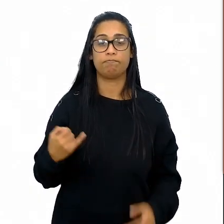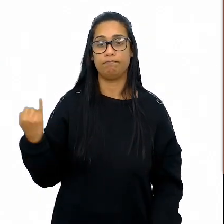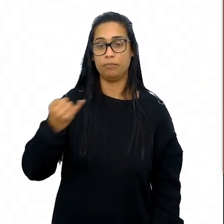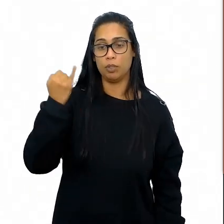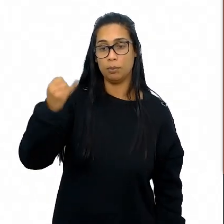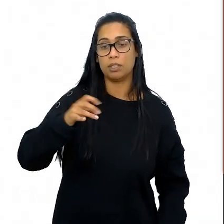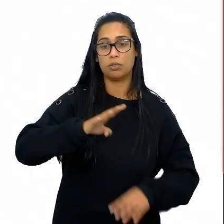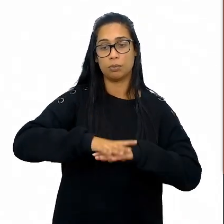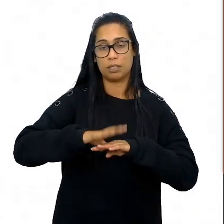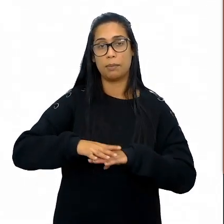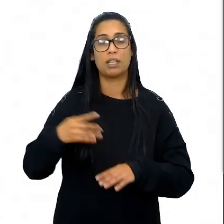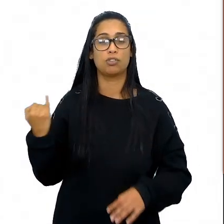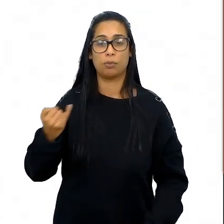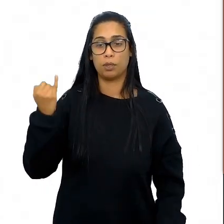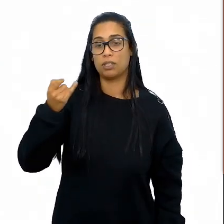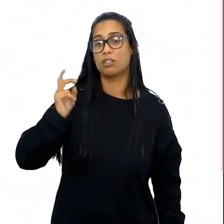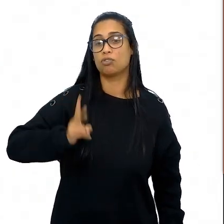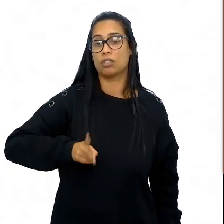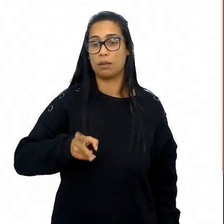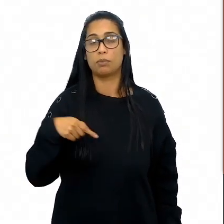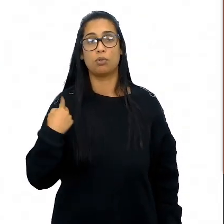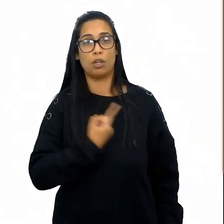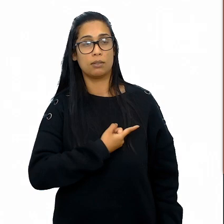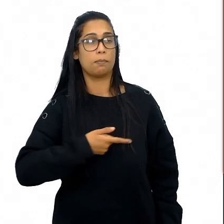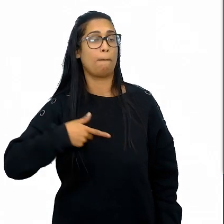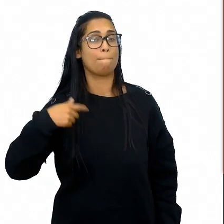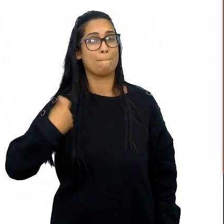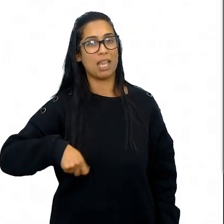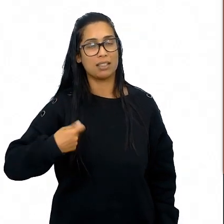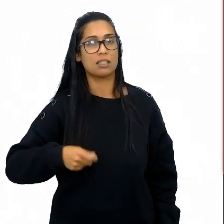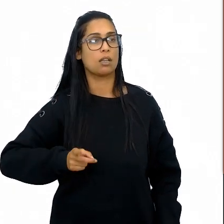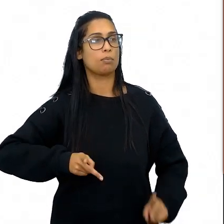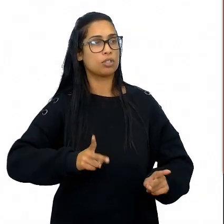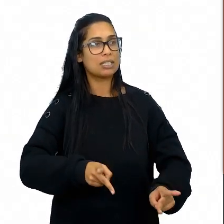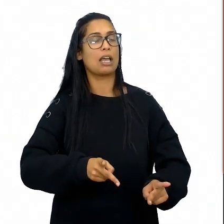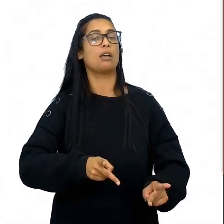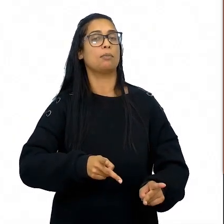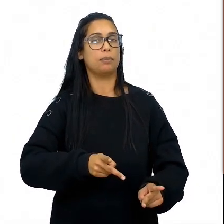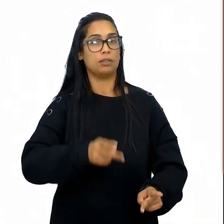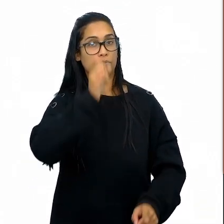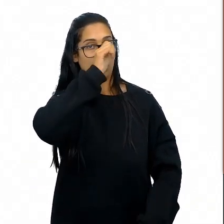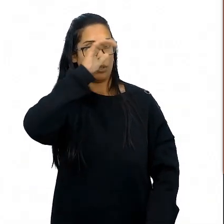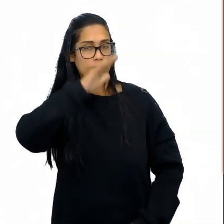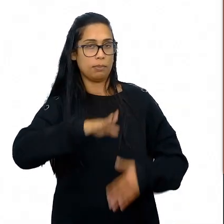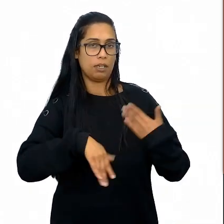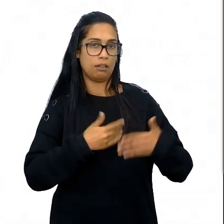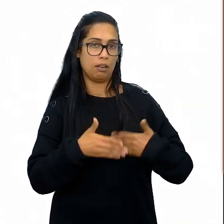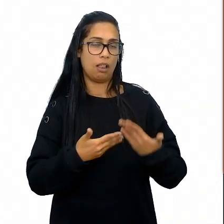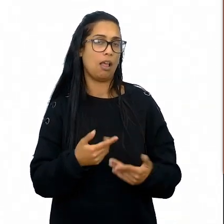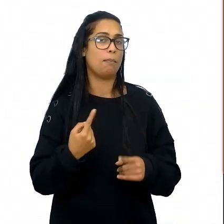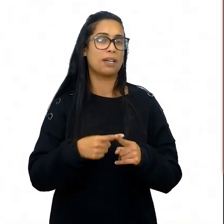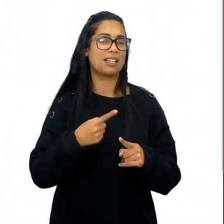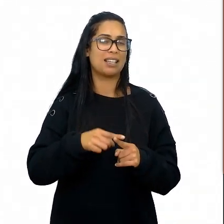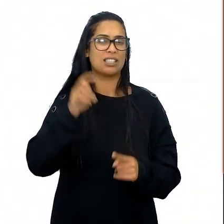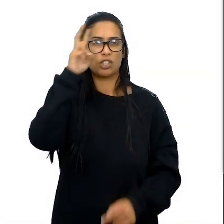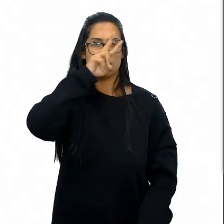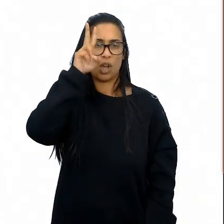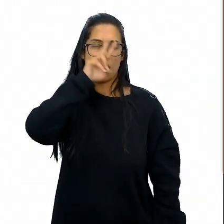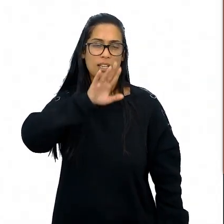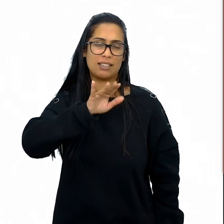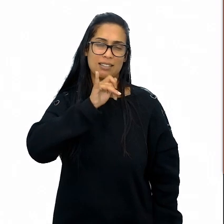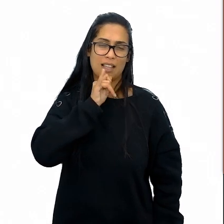sempre que a gente puder a gente precisa utilizar Vale lembrar que quando eu digo a história da matemática eu não tô dizendo no